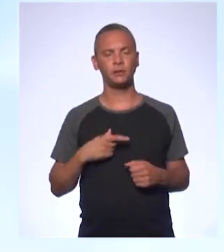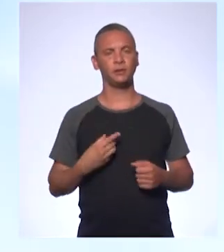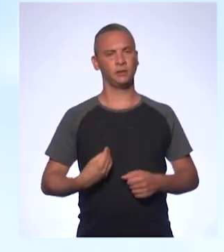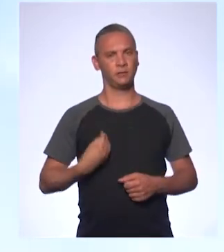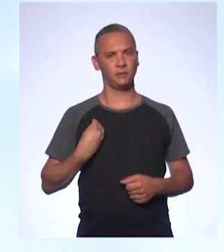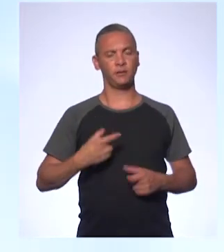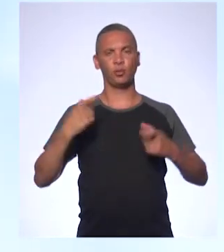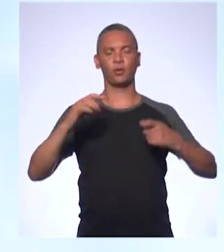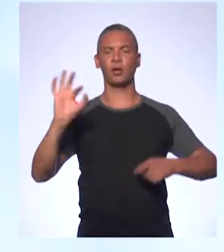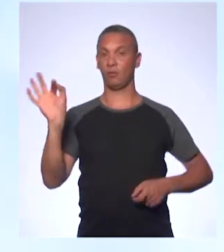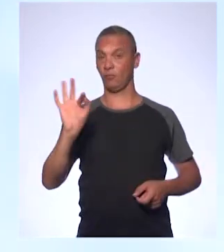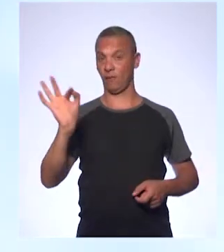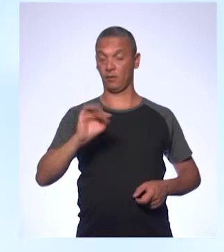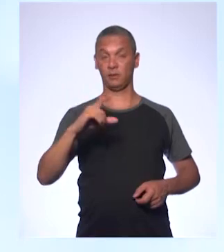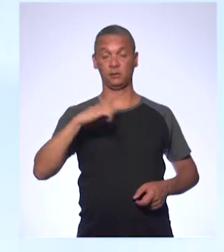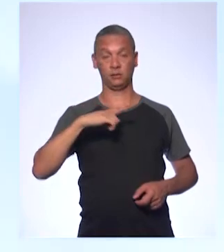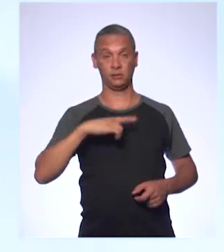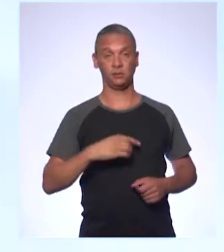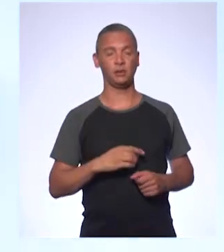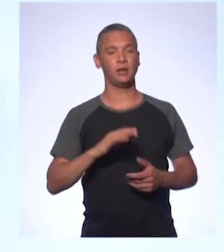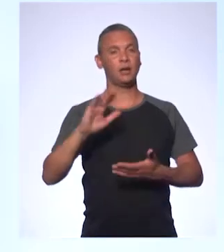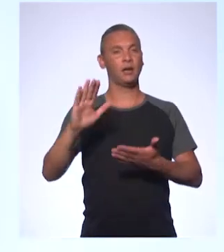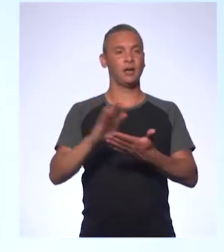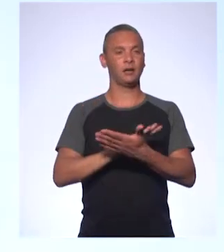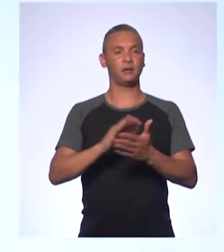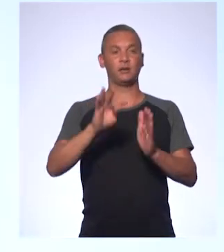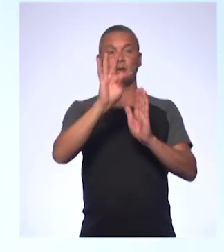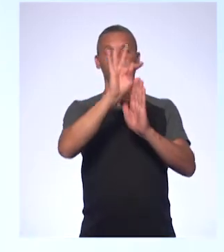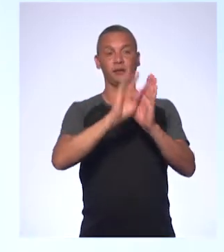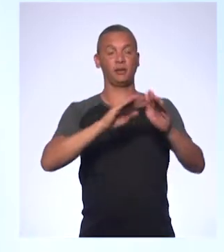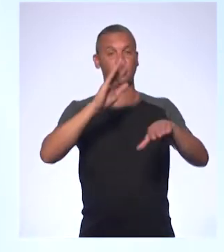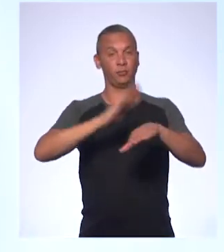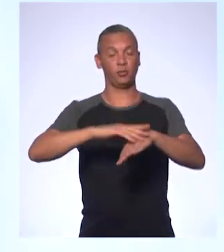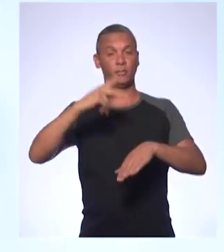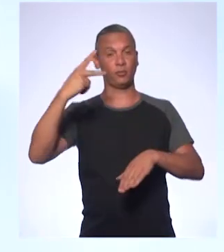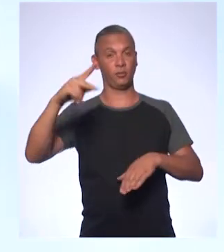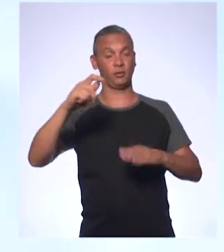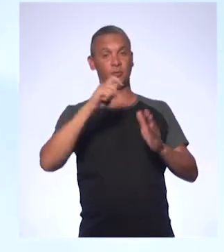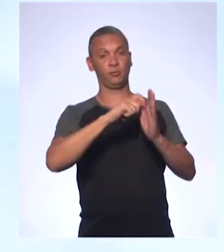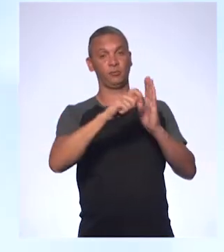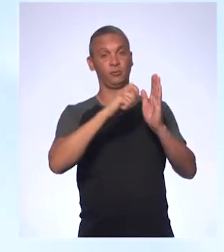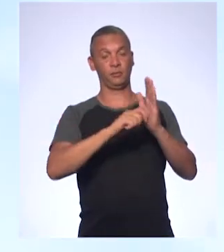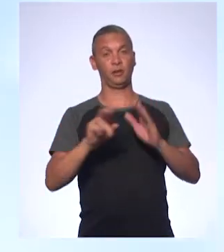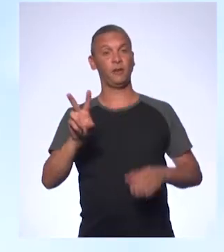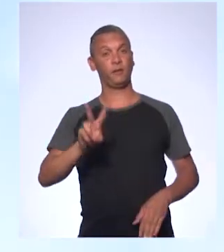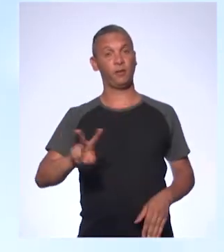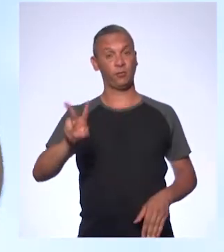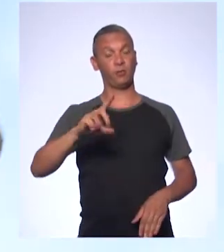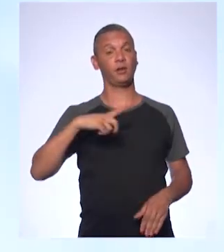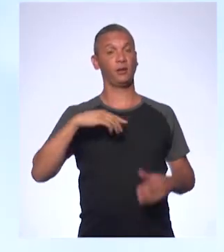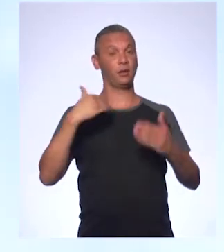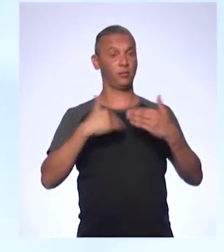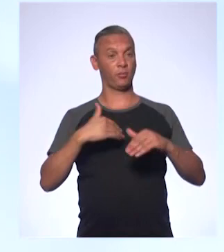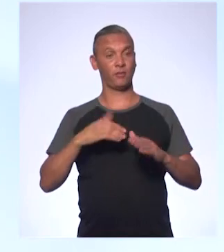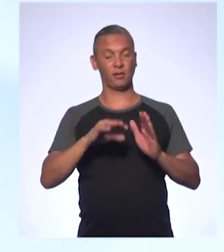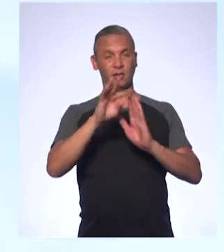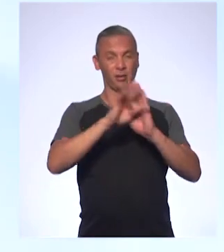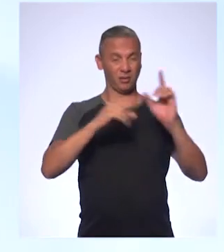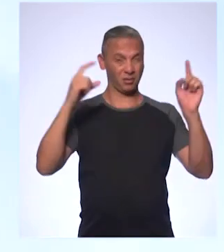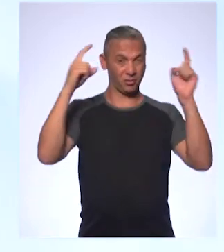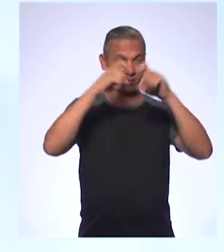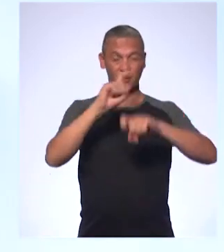muito tempo na França e de vez em quando caem os textos dele nos vestibulares, então é importante, e os textos não são tão difíceis,